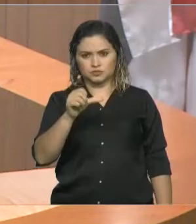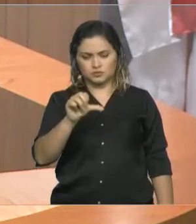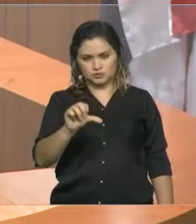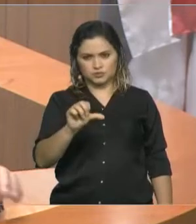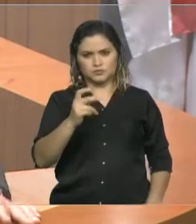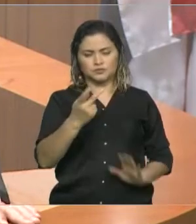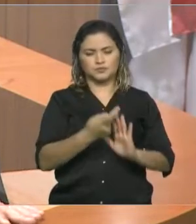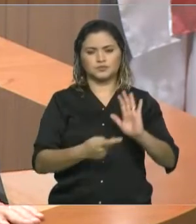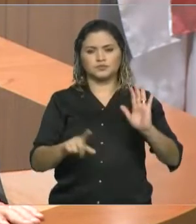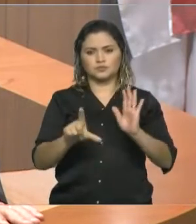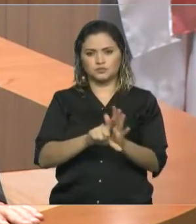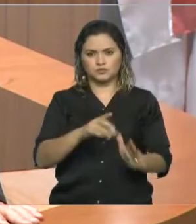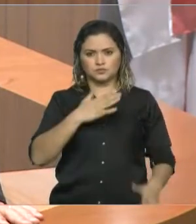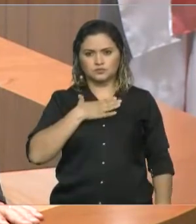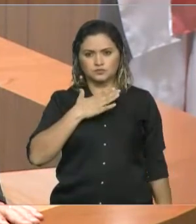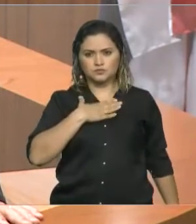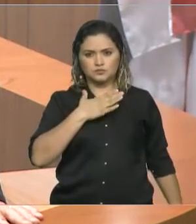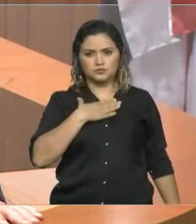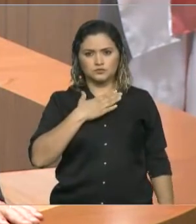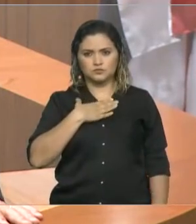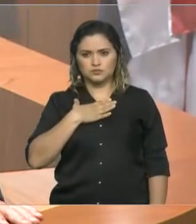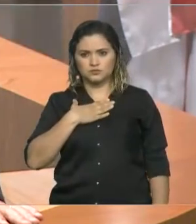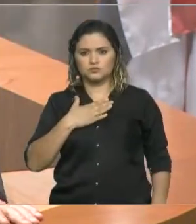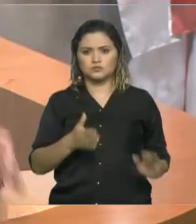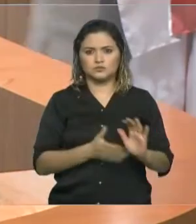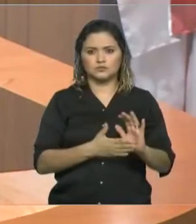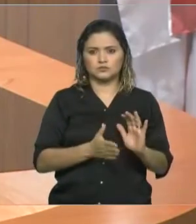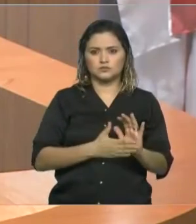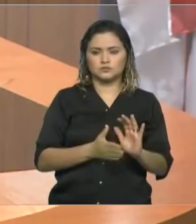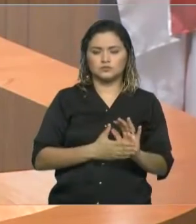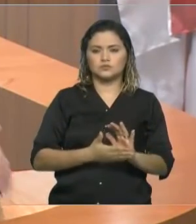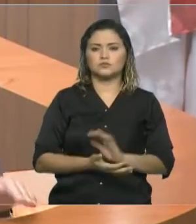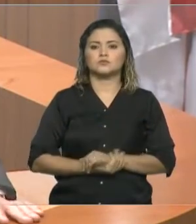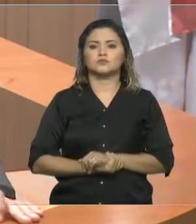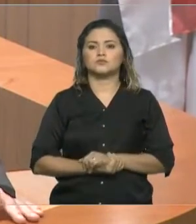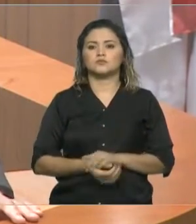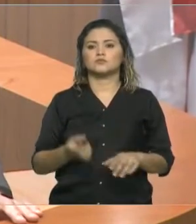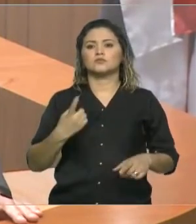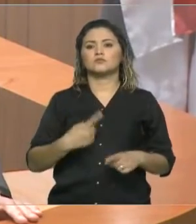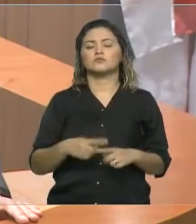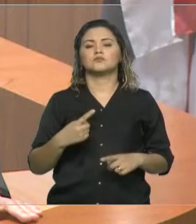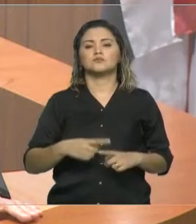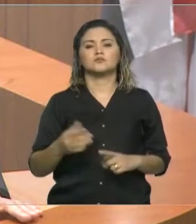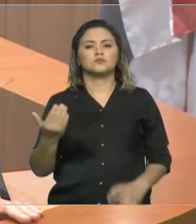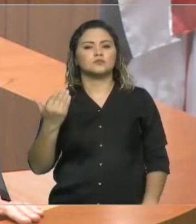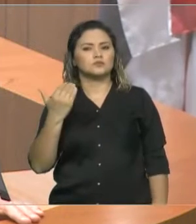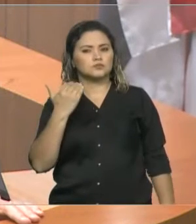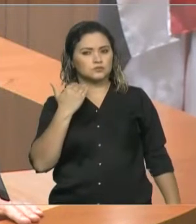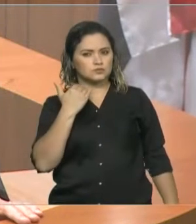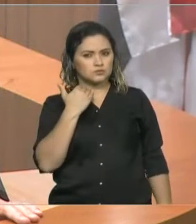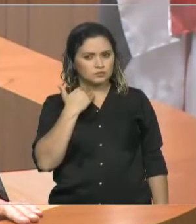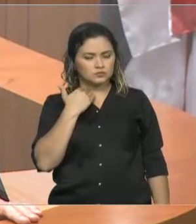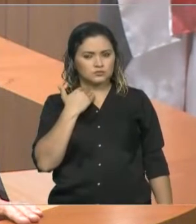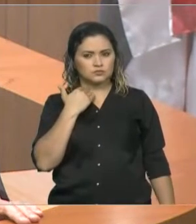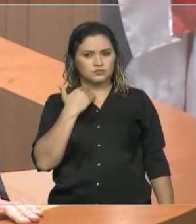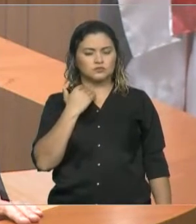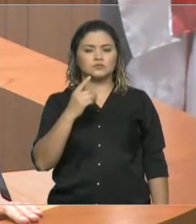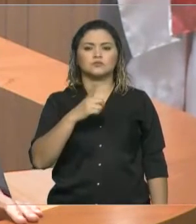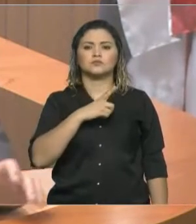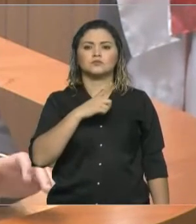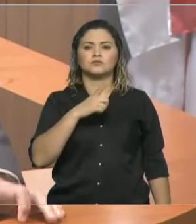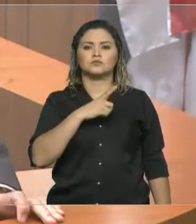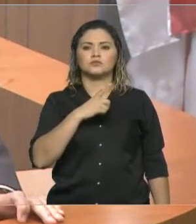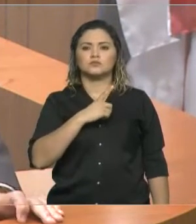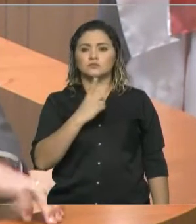lei de minha autoria, para disponibilizar, para que as agências bancárias disponibilize